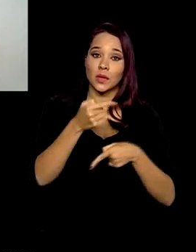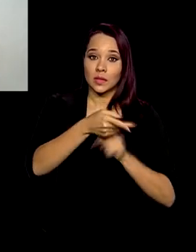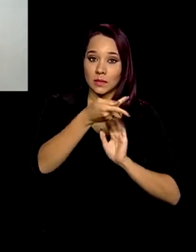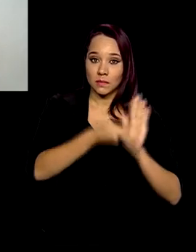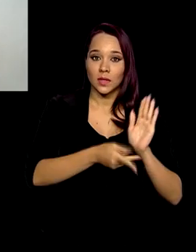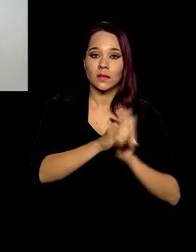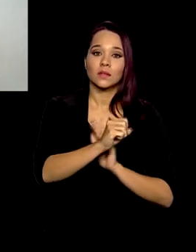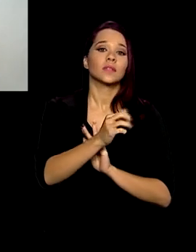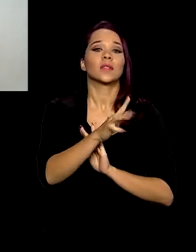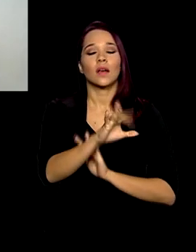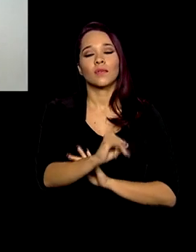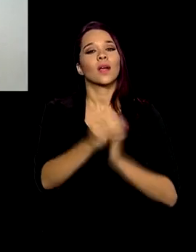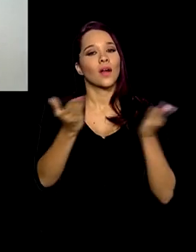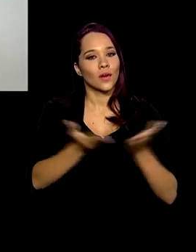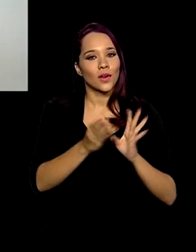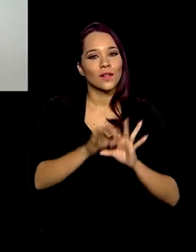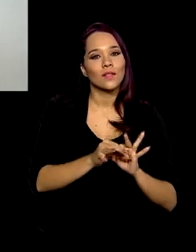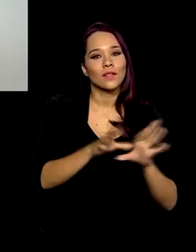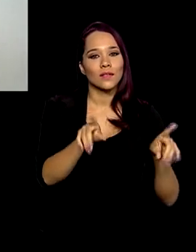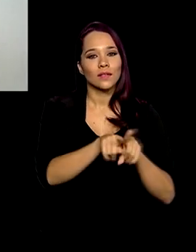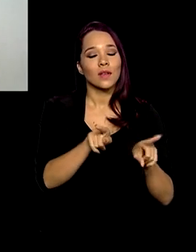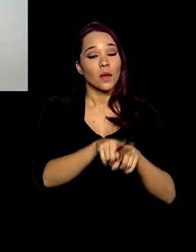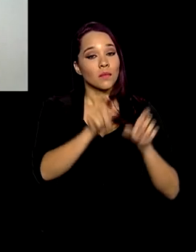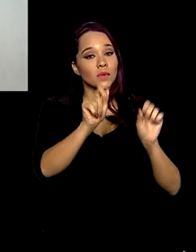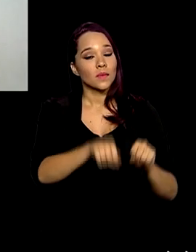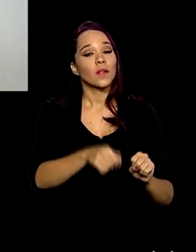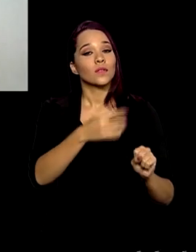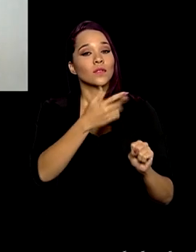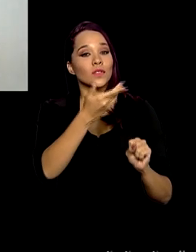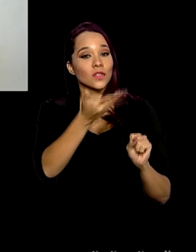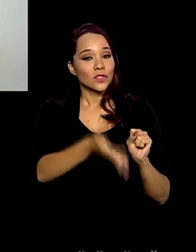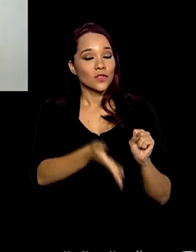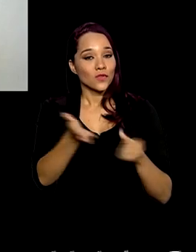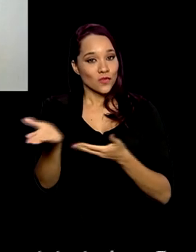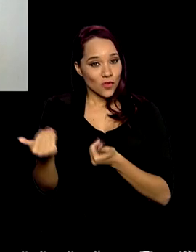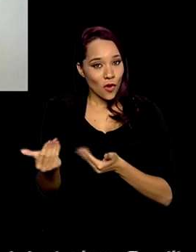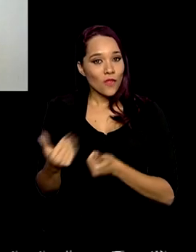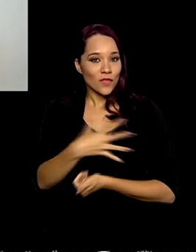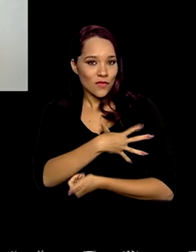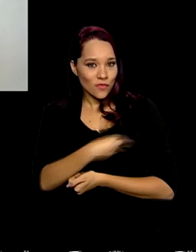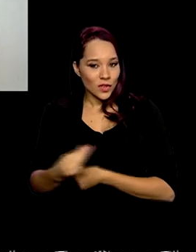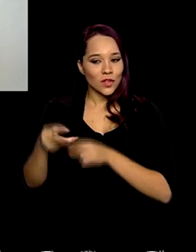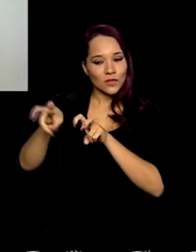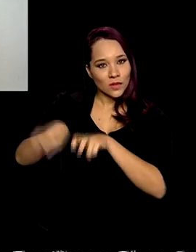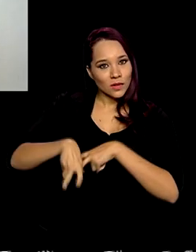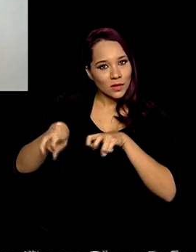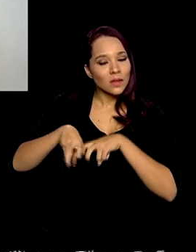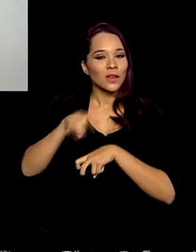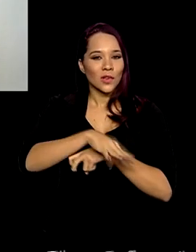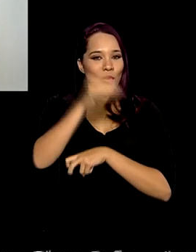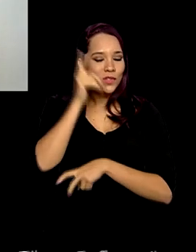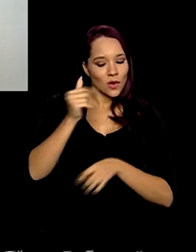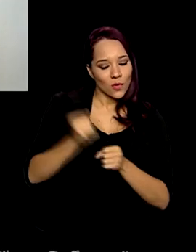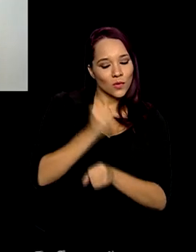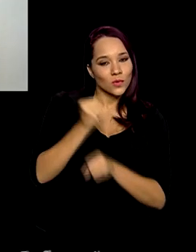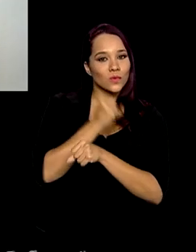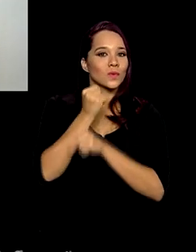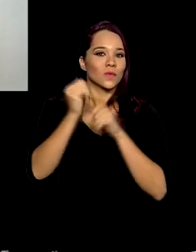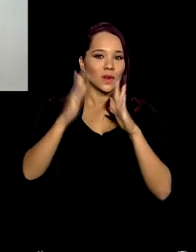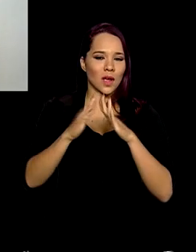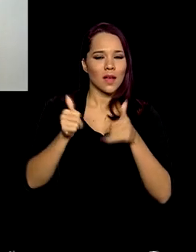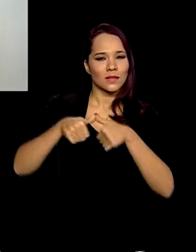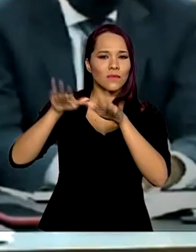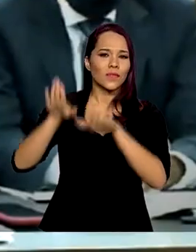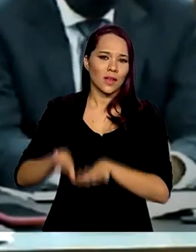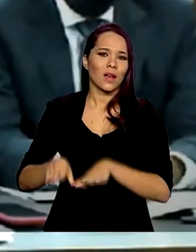Plano Safra, nós acessamos também a possibilidade desses jovens filhos de agricultores construírem as suas casas e